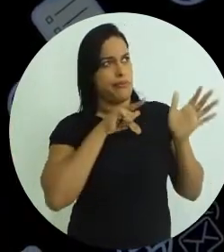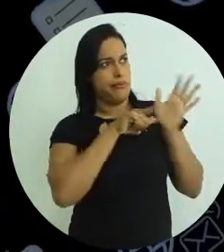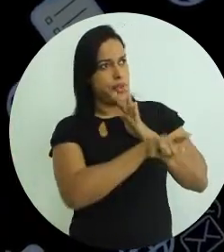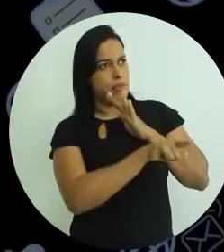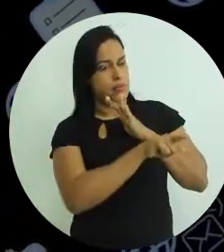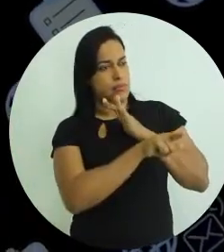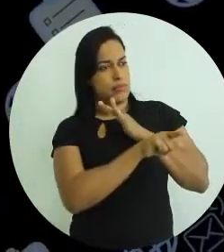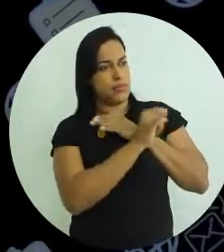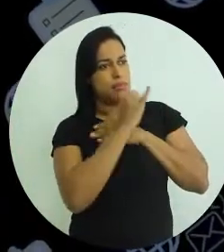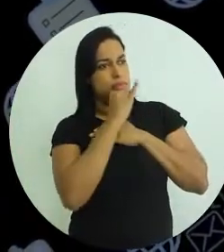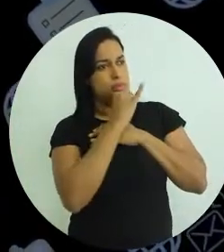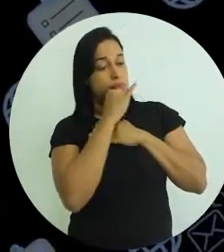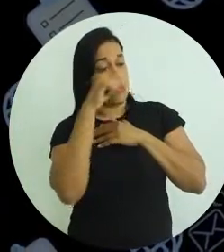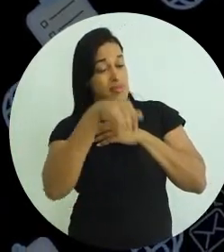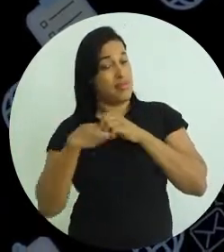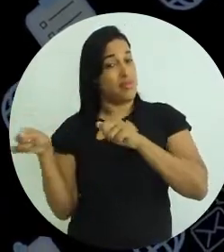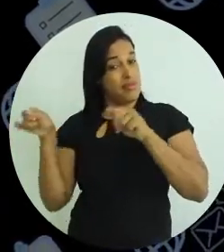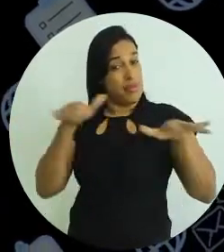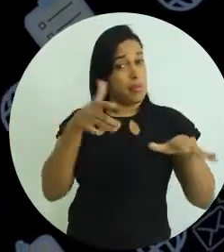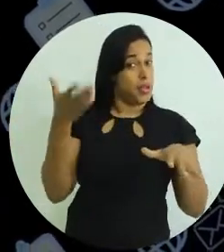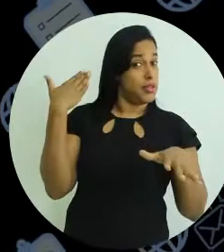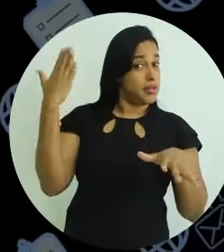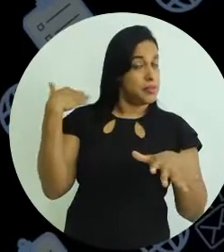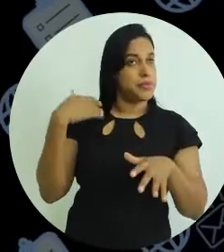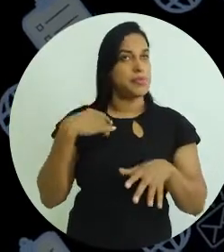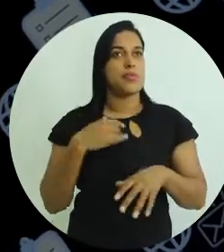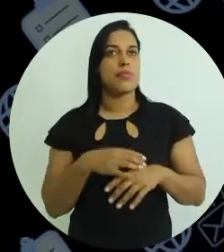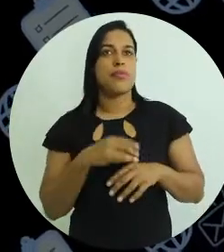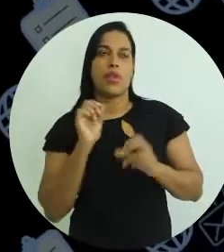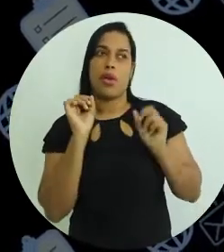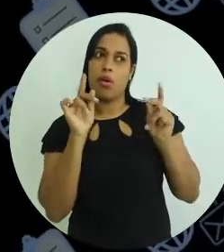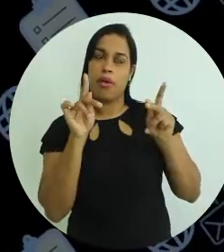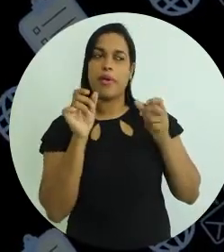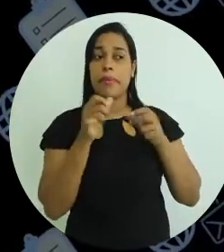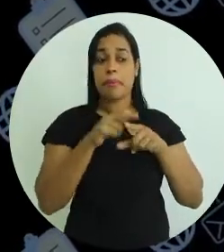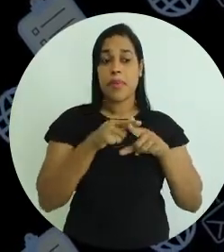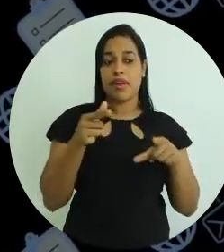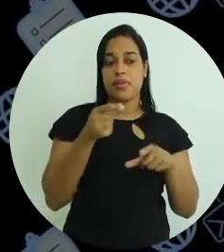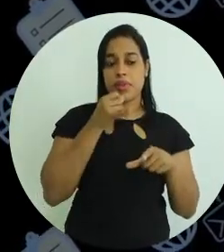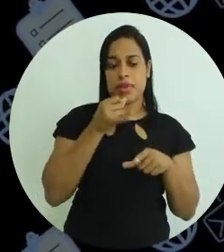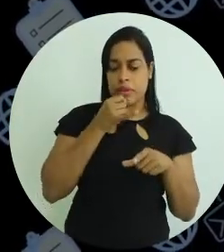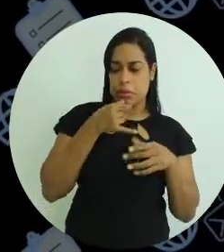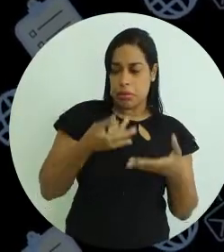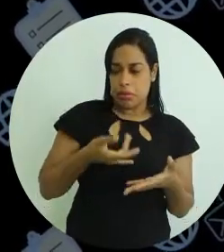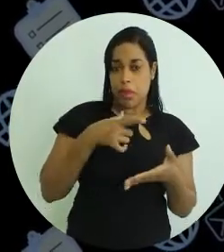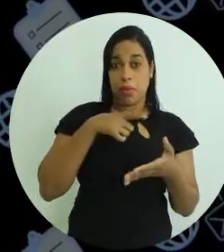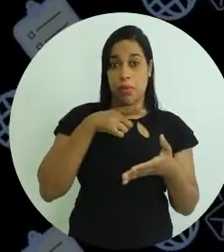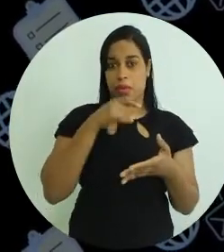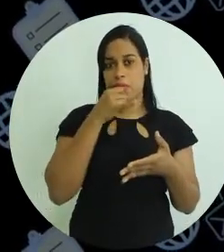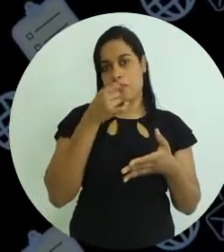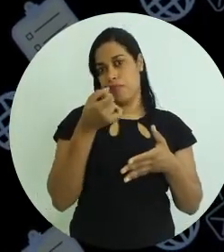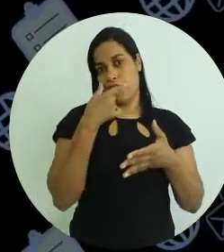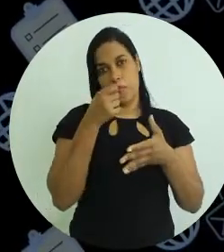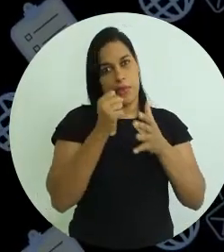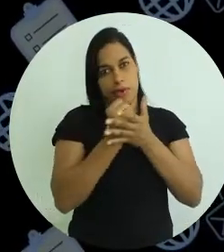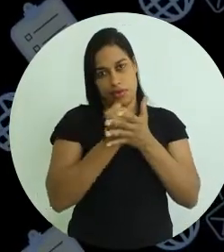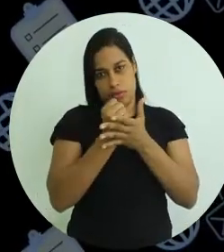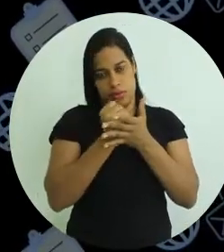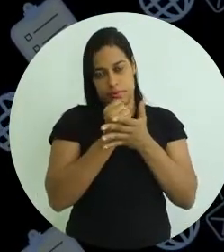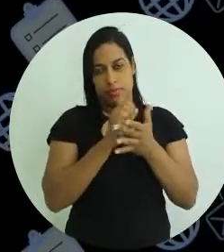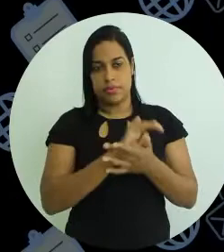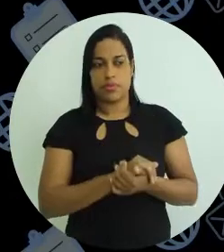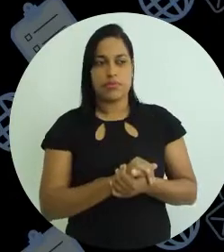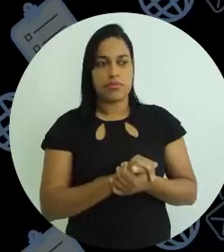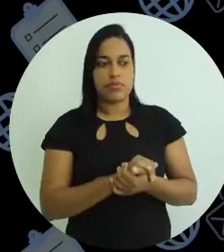assim, durante essa semana que se passou, né? Tá, Célio, tudo bem. Mas eu tenho uma farmácia. E